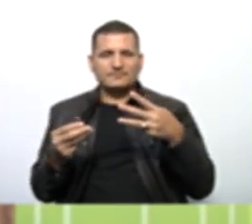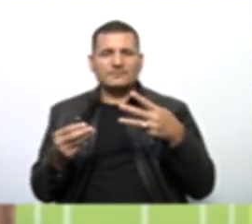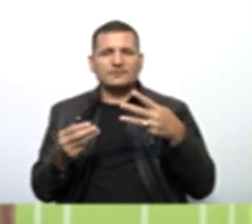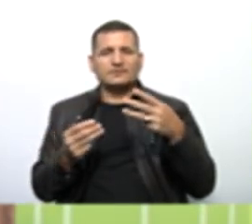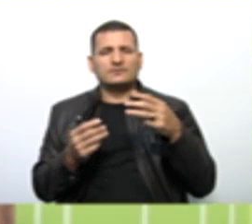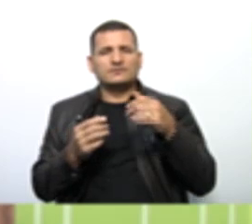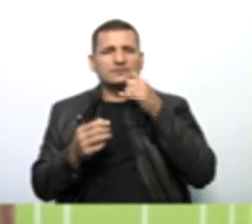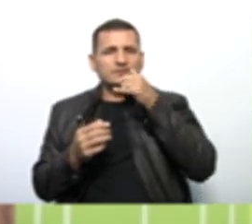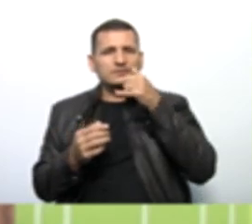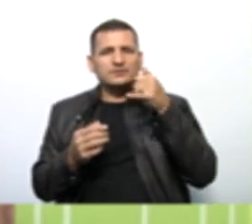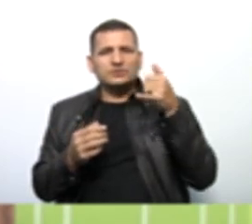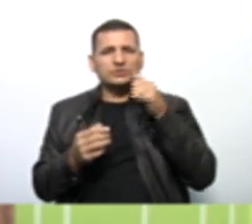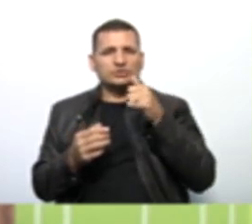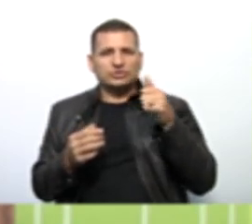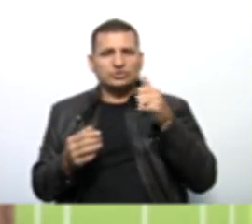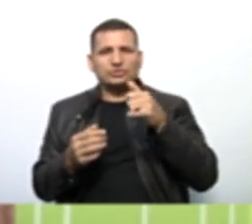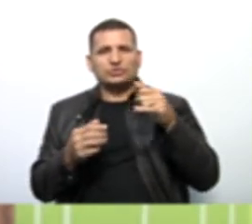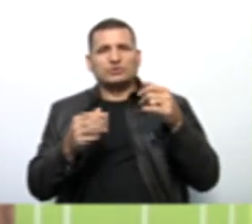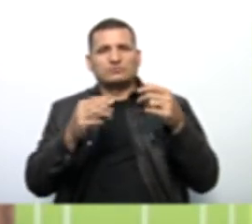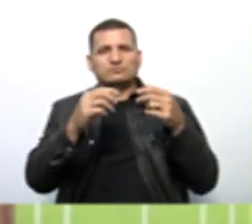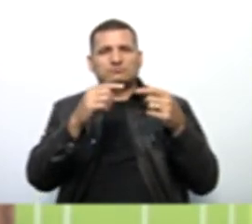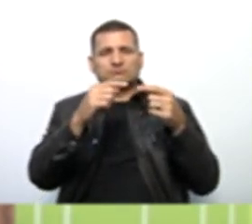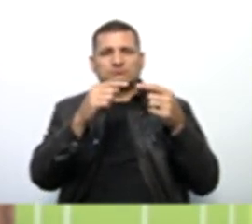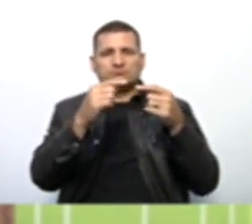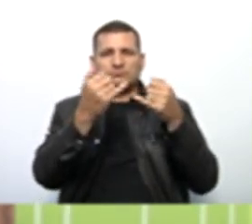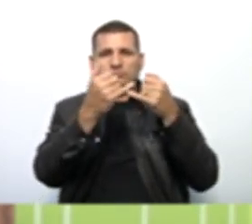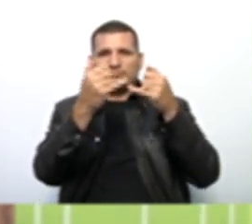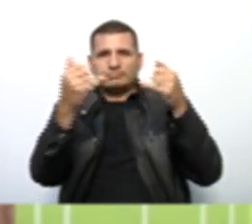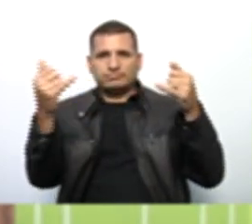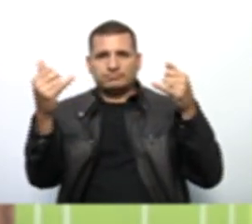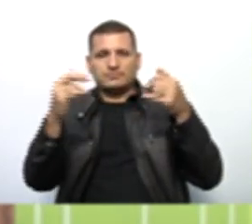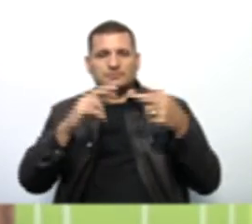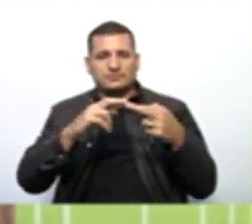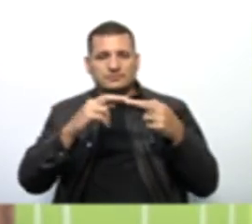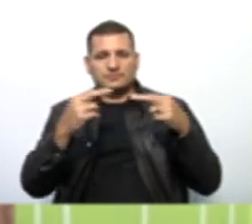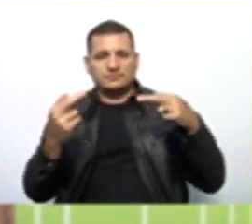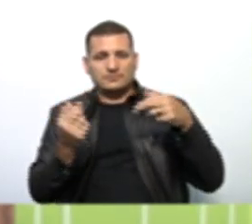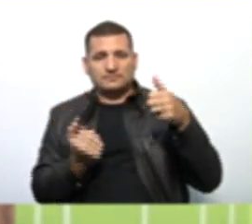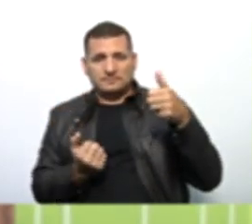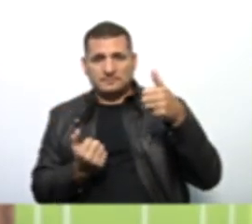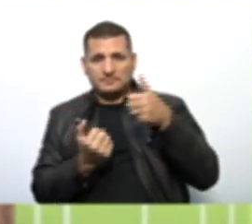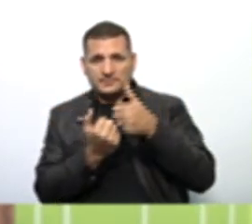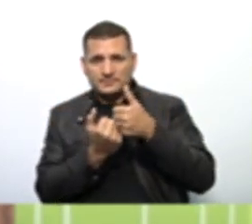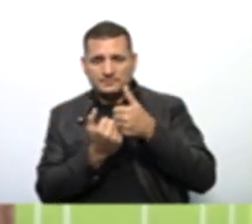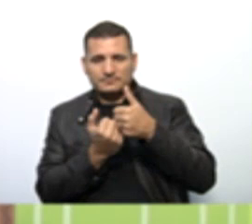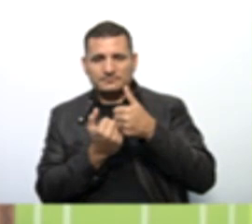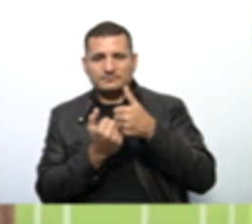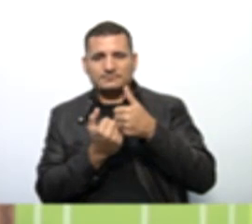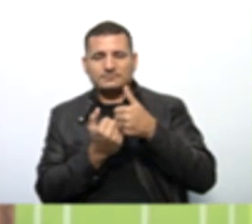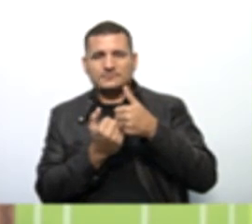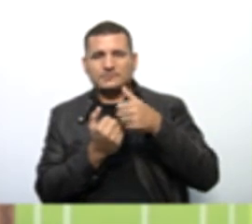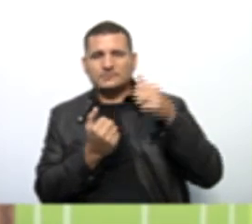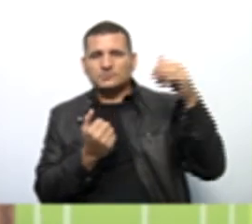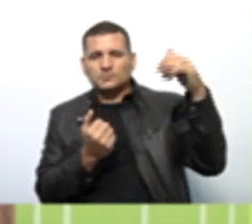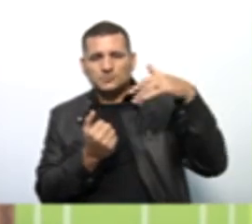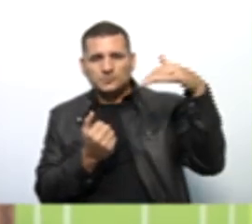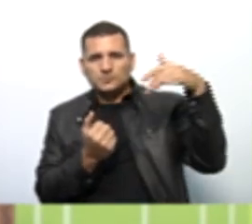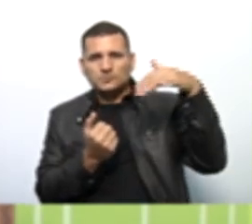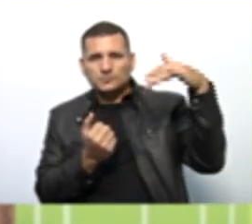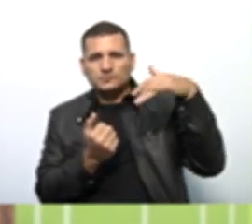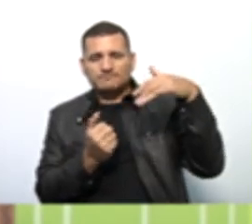um carro que passa energia que tem uma alta voltagem então aquela aquela é interferência acaba